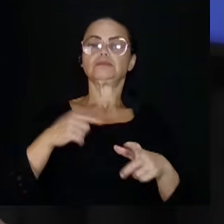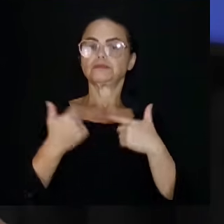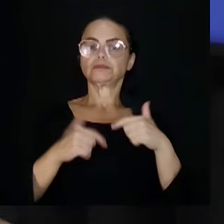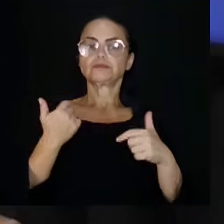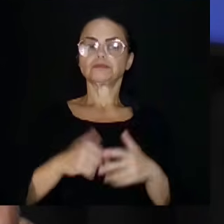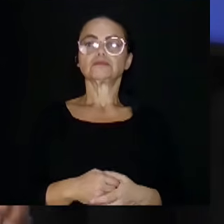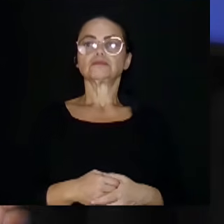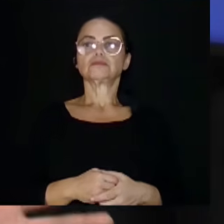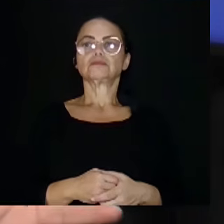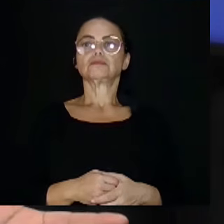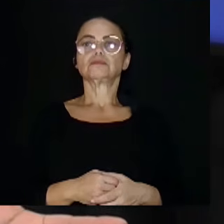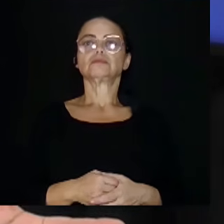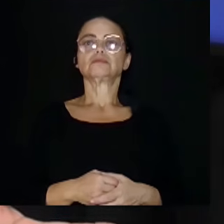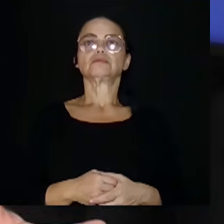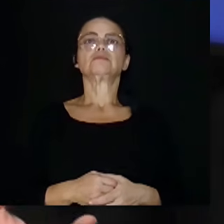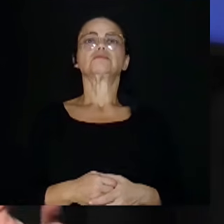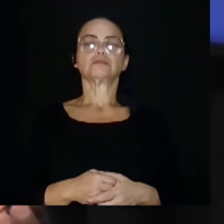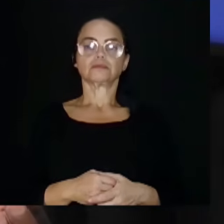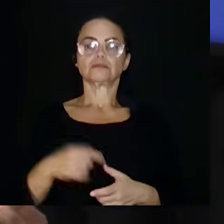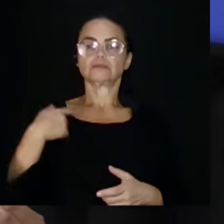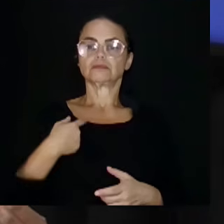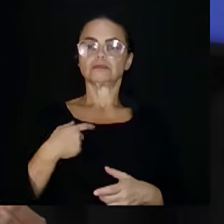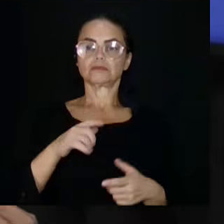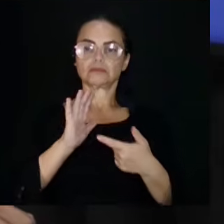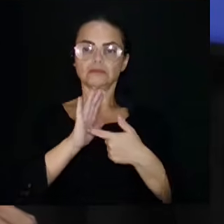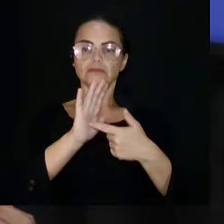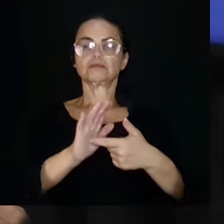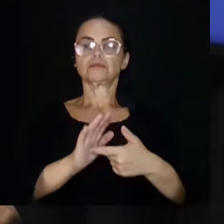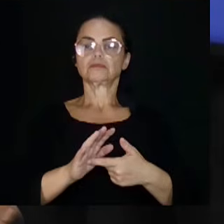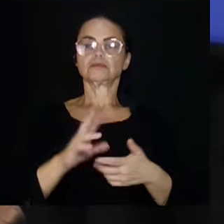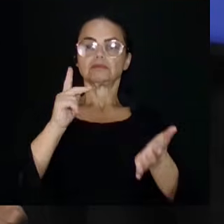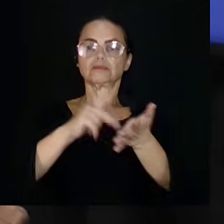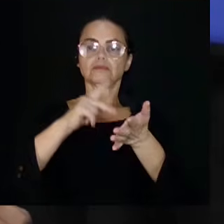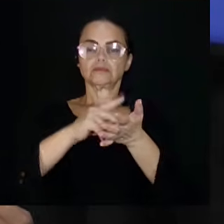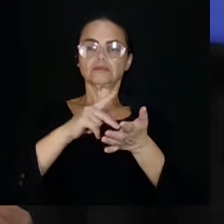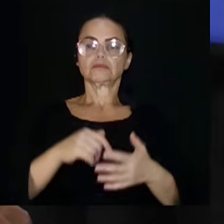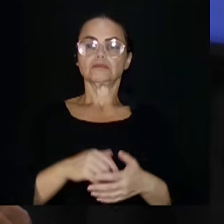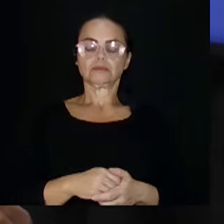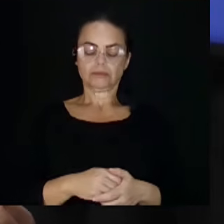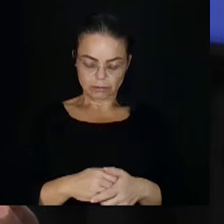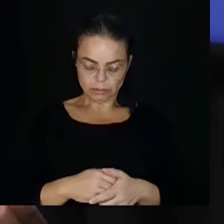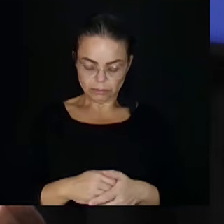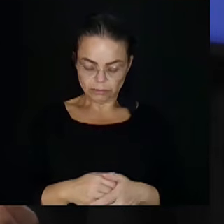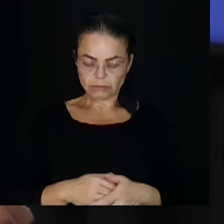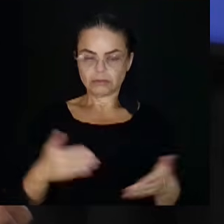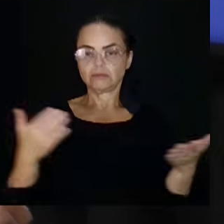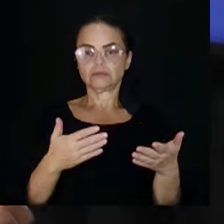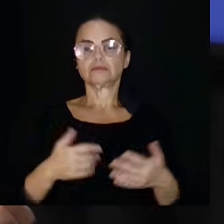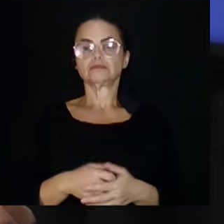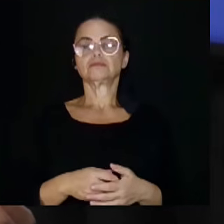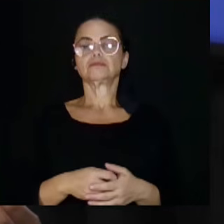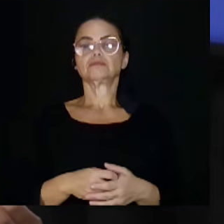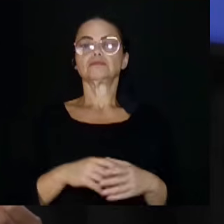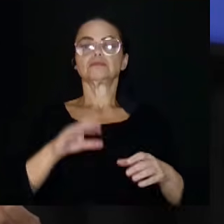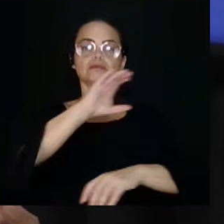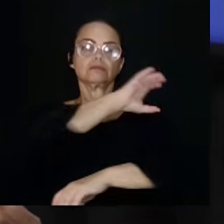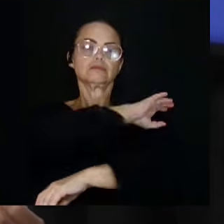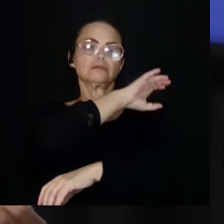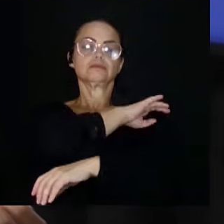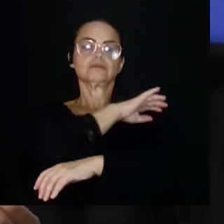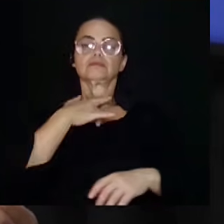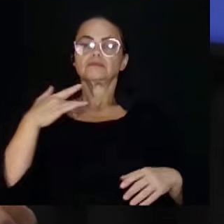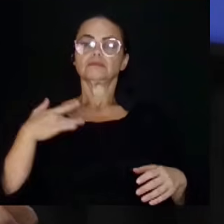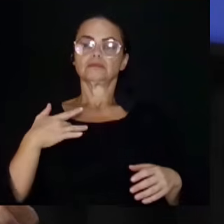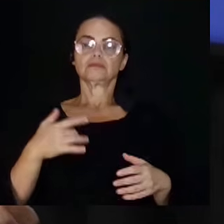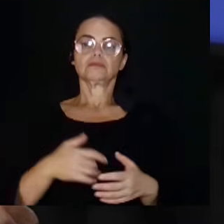você se destacou naturalmente no seu trabalho. Hoje você coordena diretamente a área de saúde mental